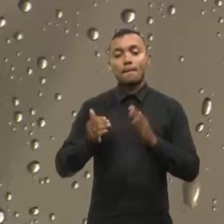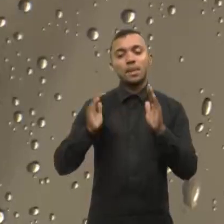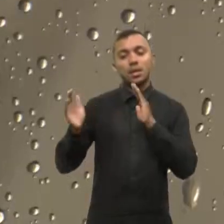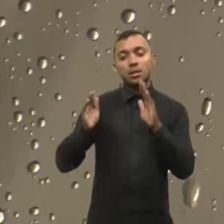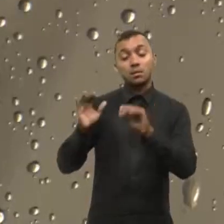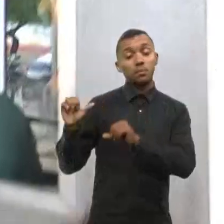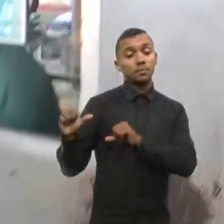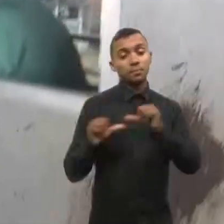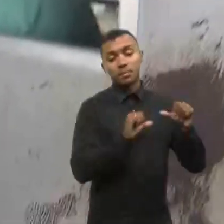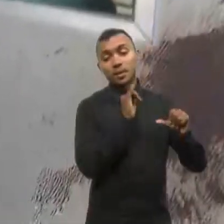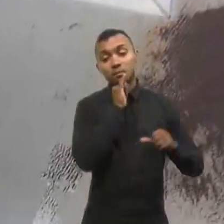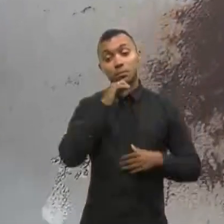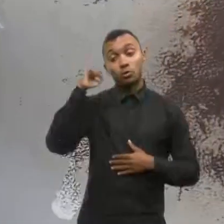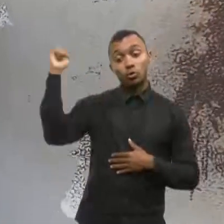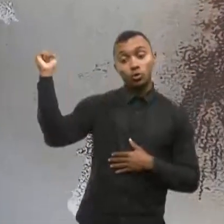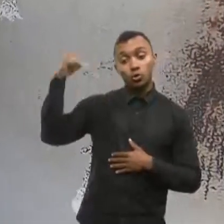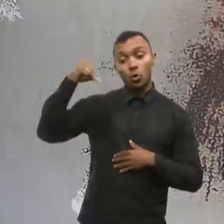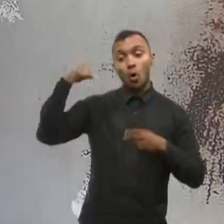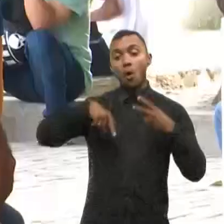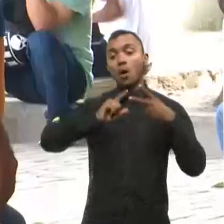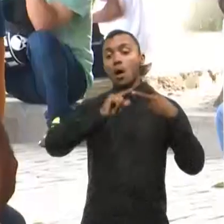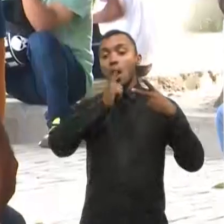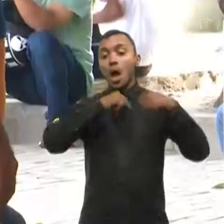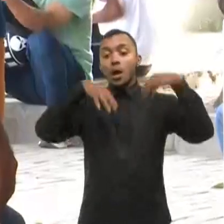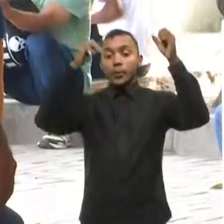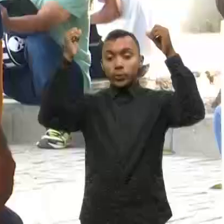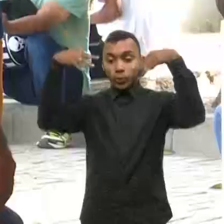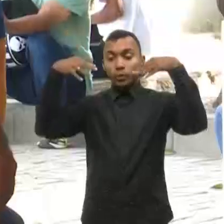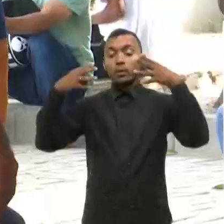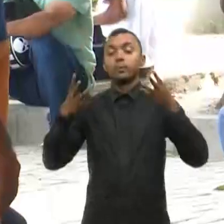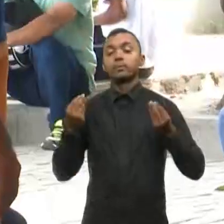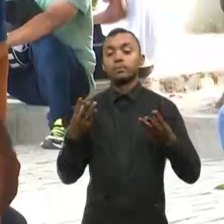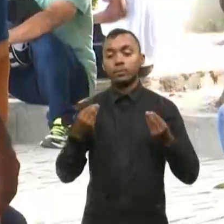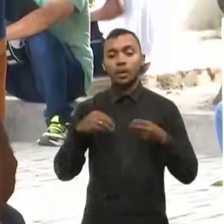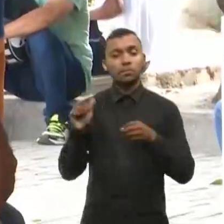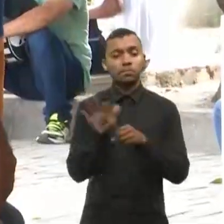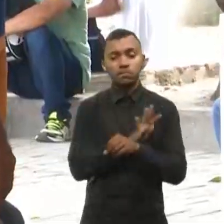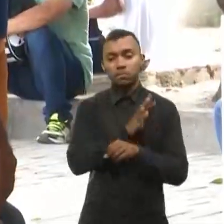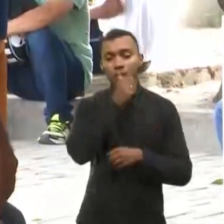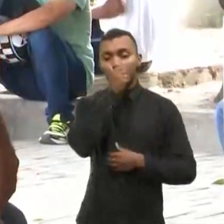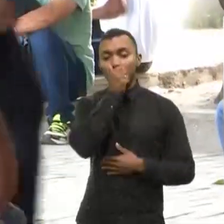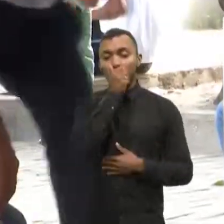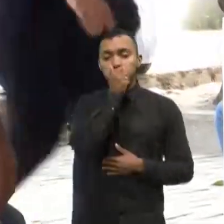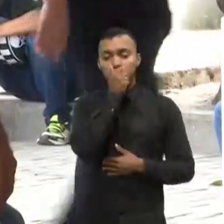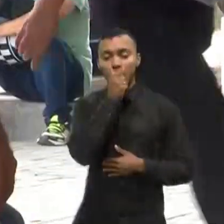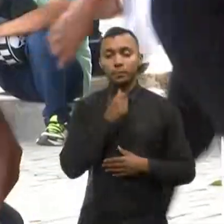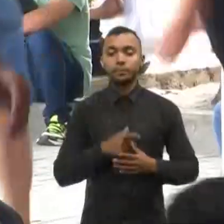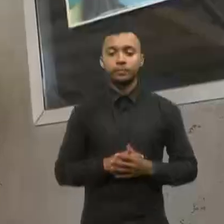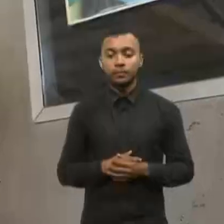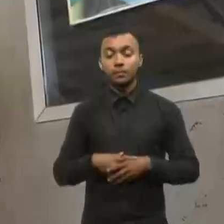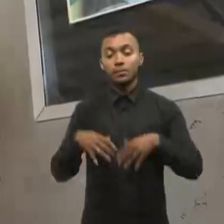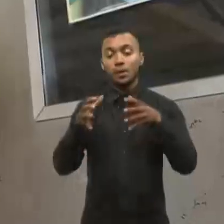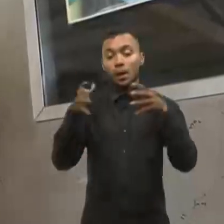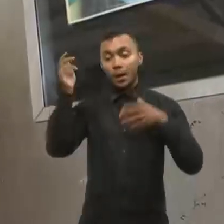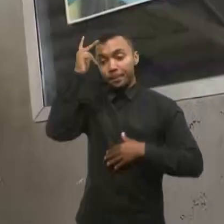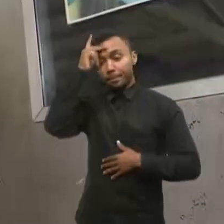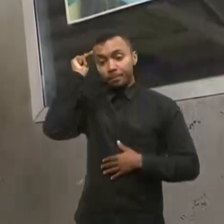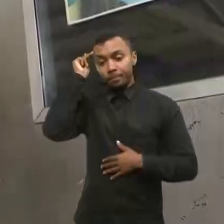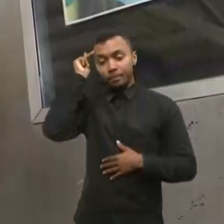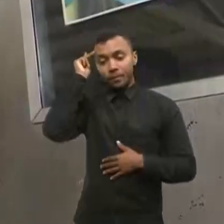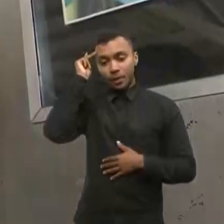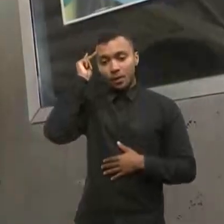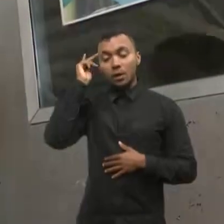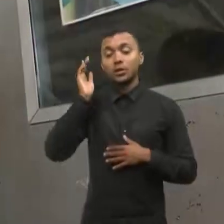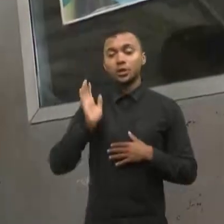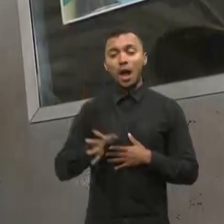sol, chuva e unidades de saúde lotadas. Grande parte da população esteve ou está com